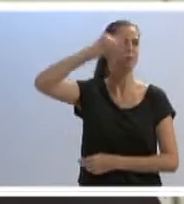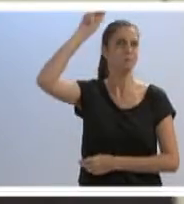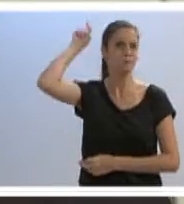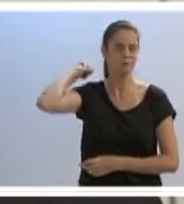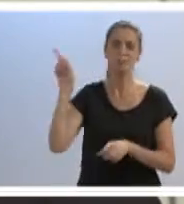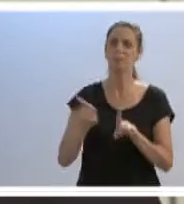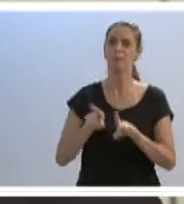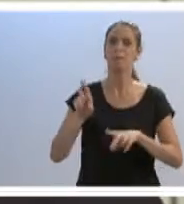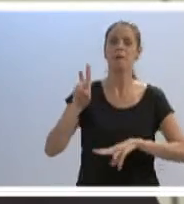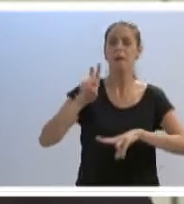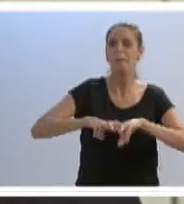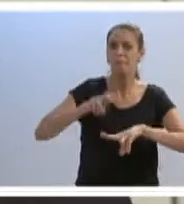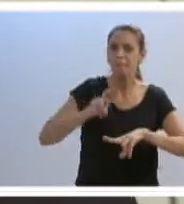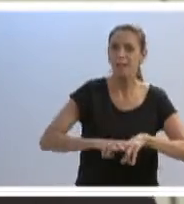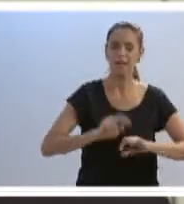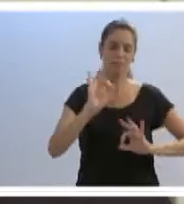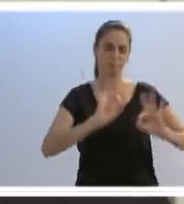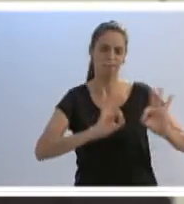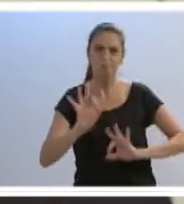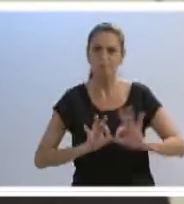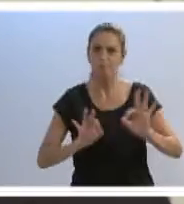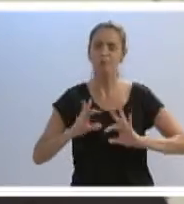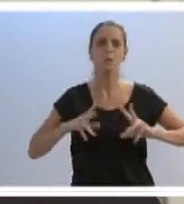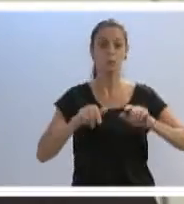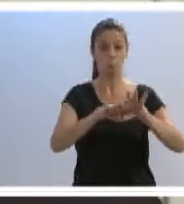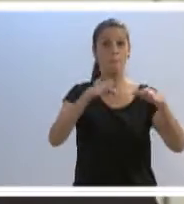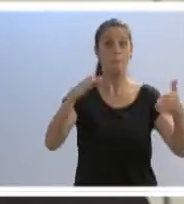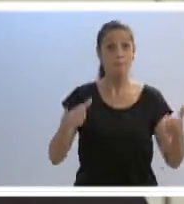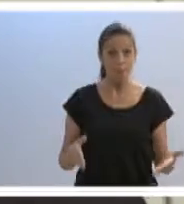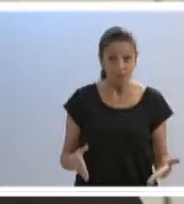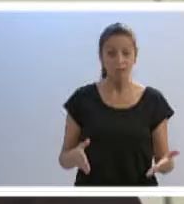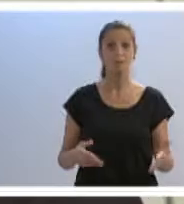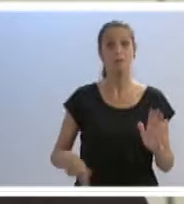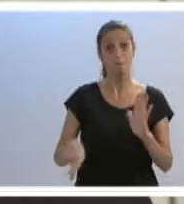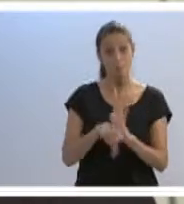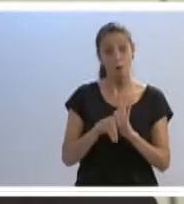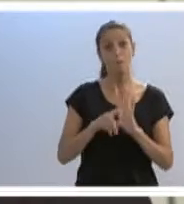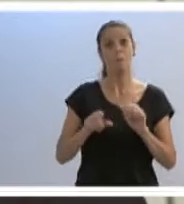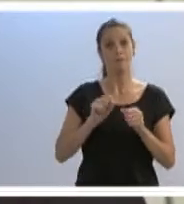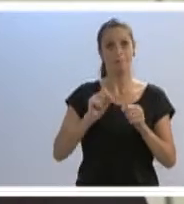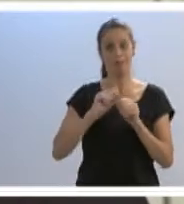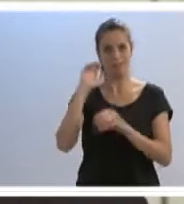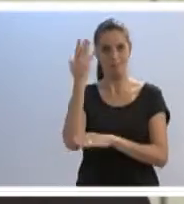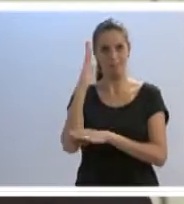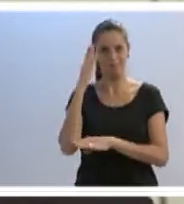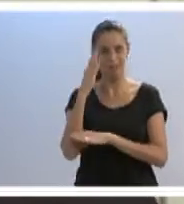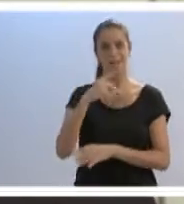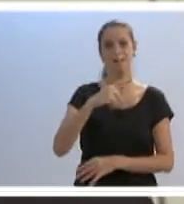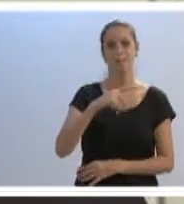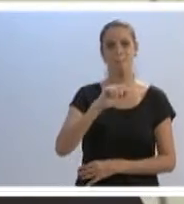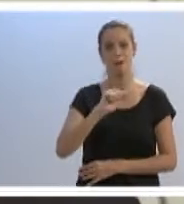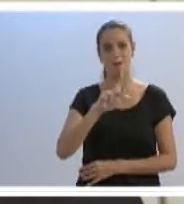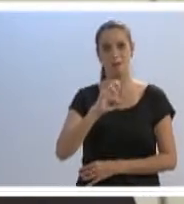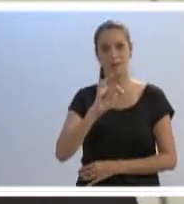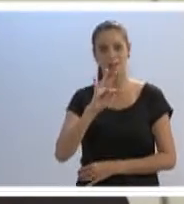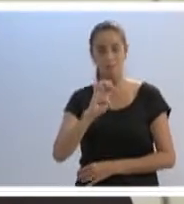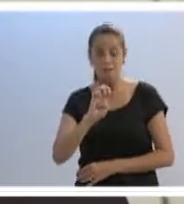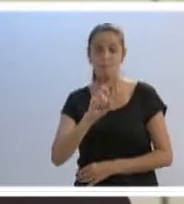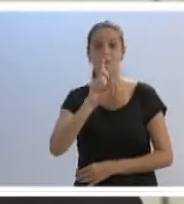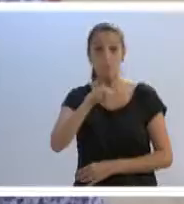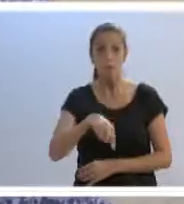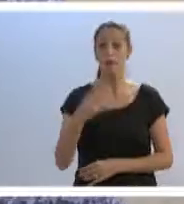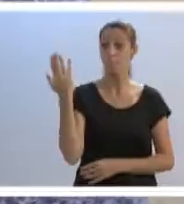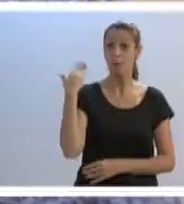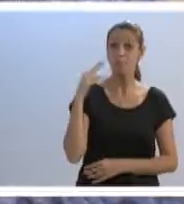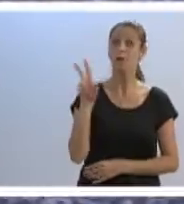cadeiras restauradas, todas as mesas que fora essas são de pallet. Então é uma obra que a gente reutilizou